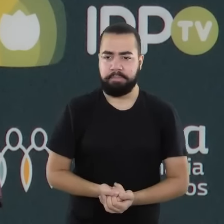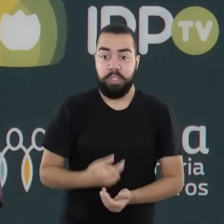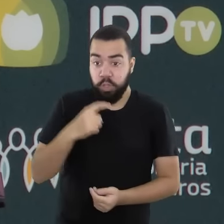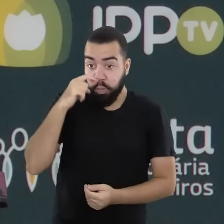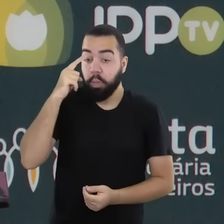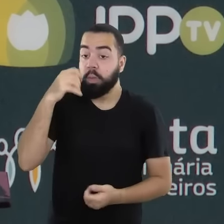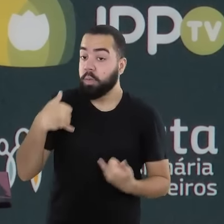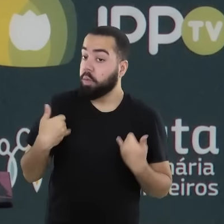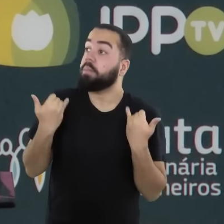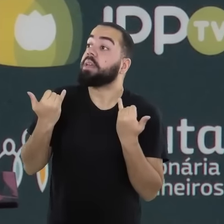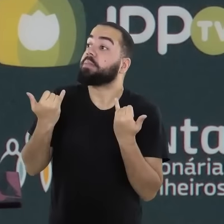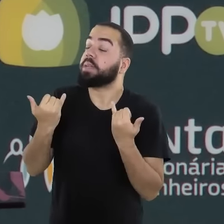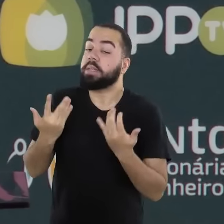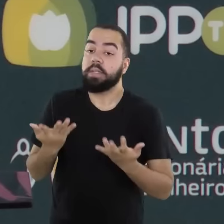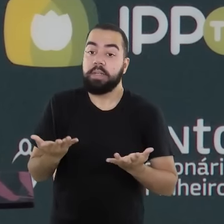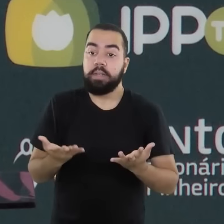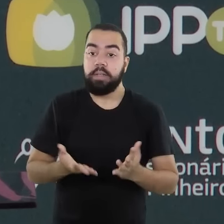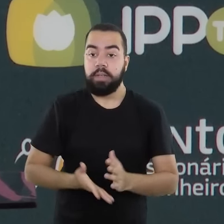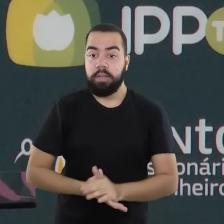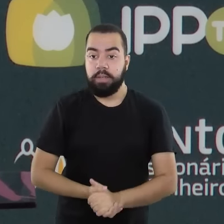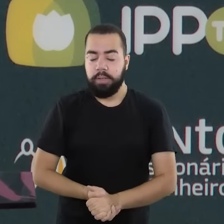Soberba.